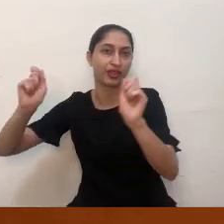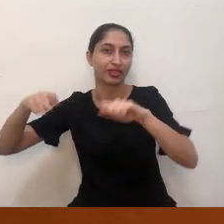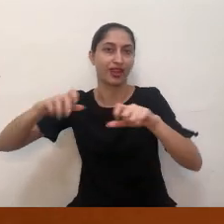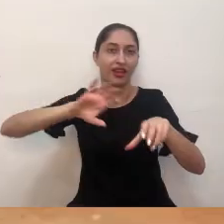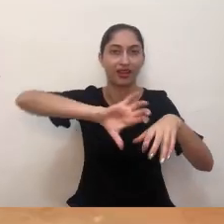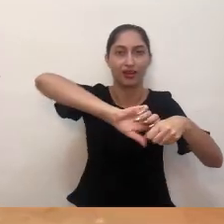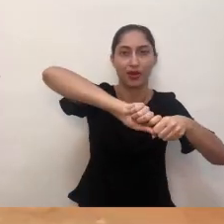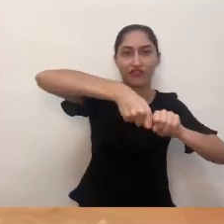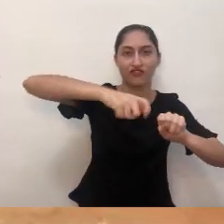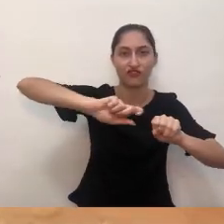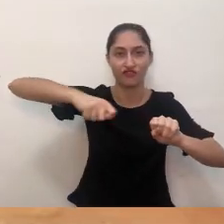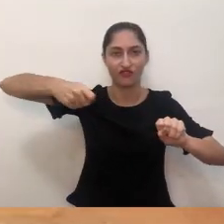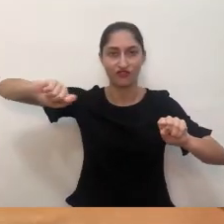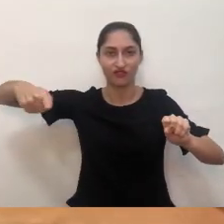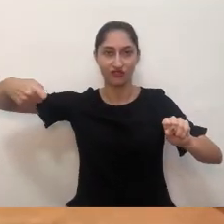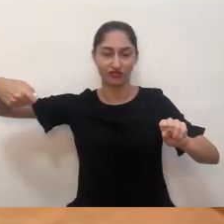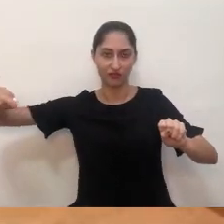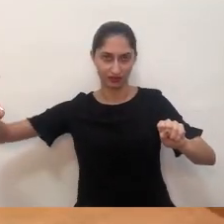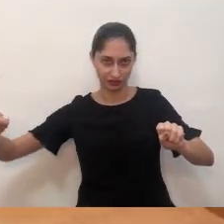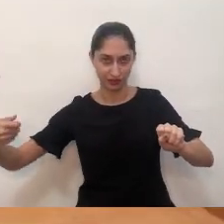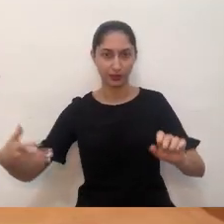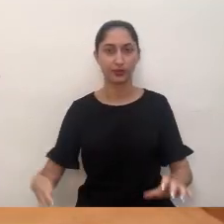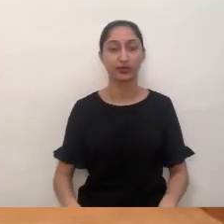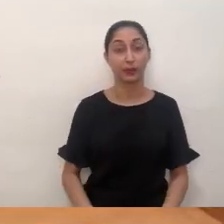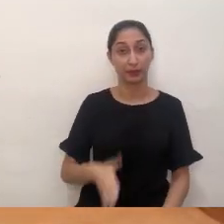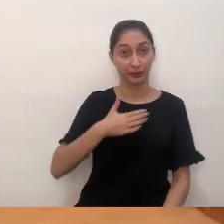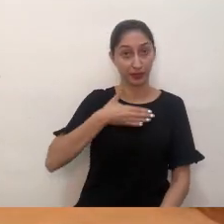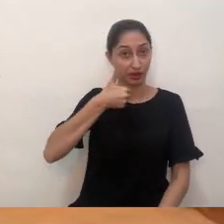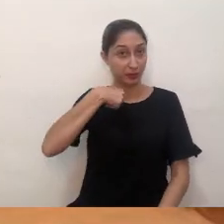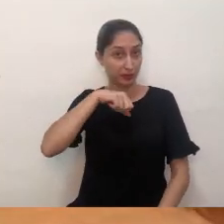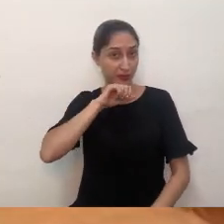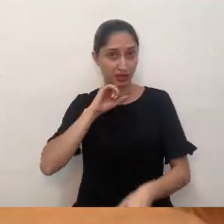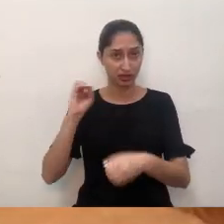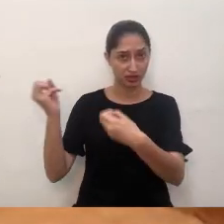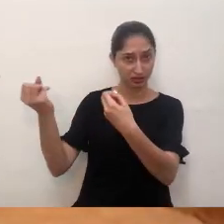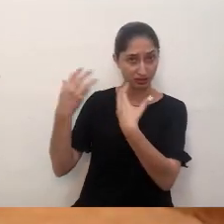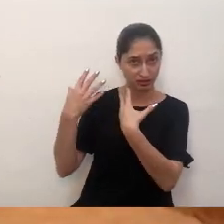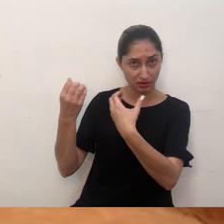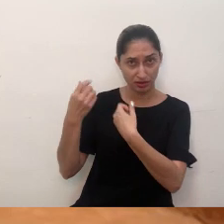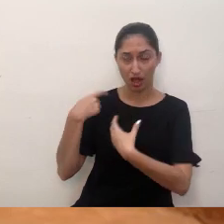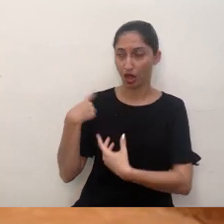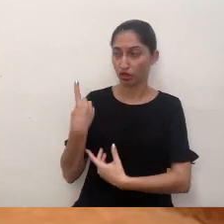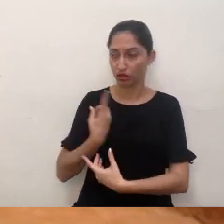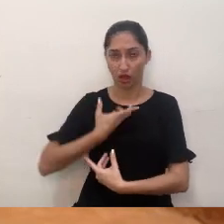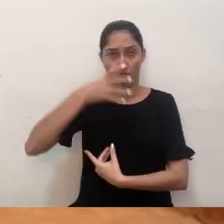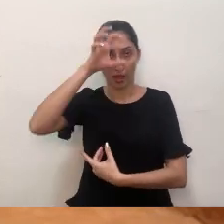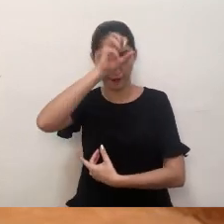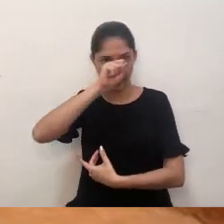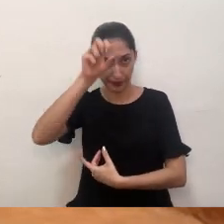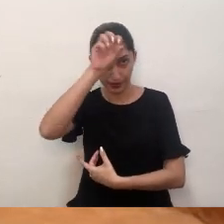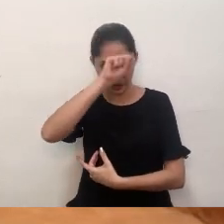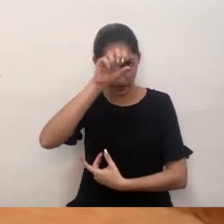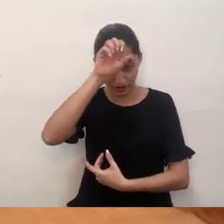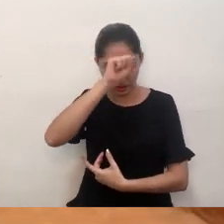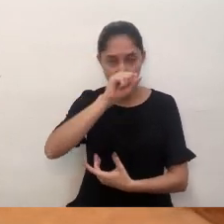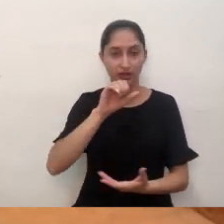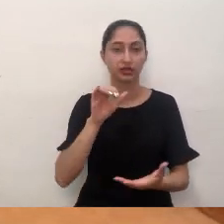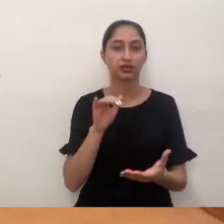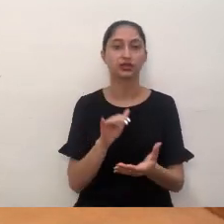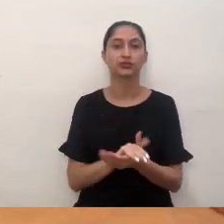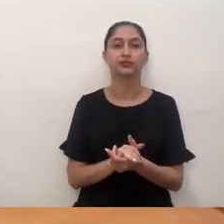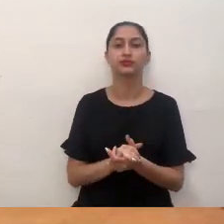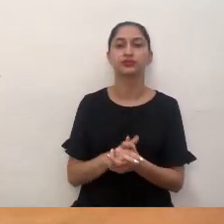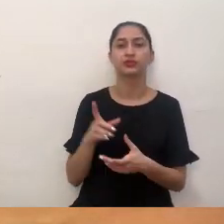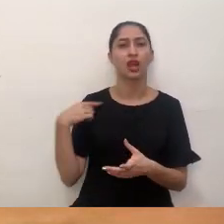fio. Minha mãe fiava, aí ensinou nós, nós prendeu e levava nós para